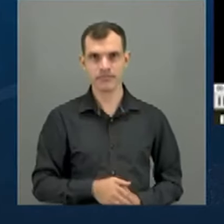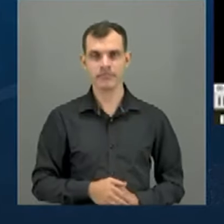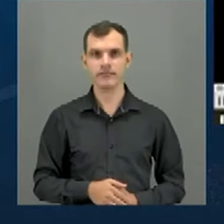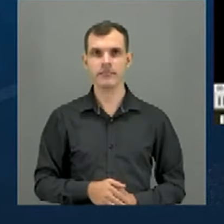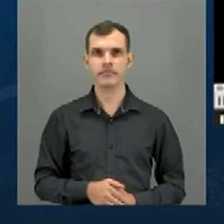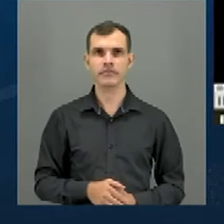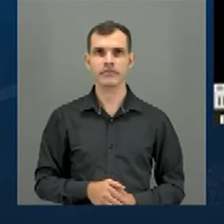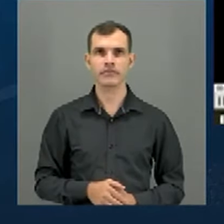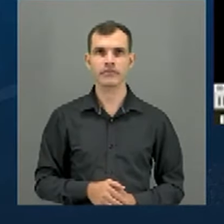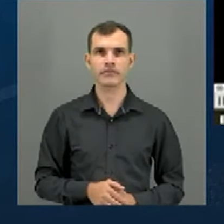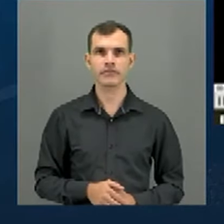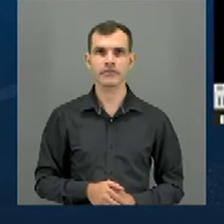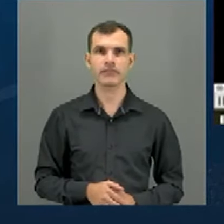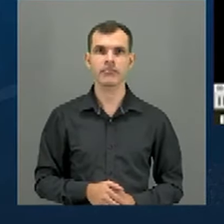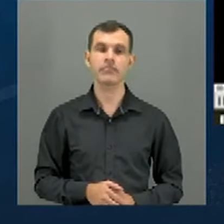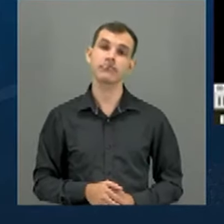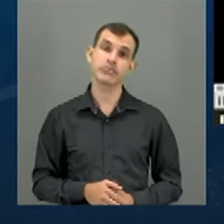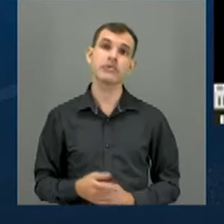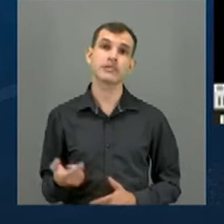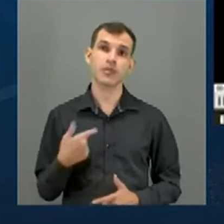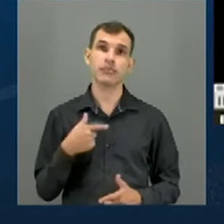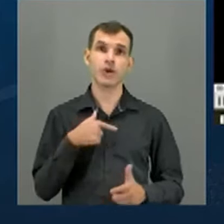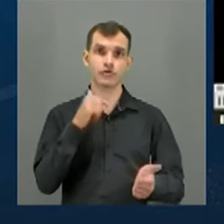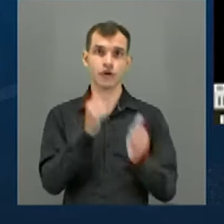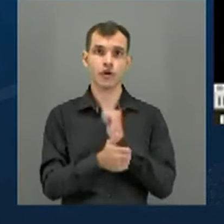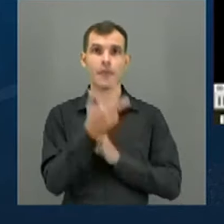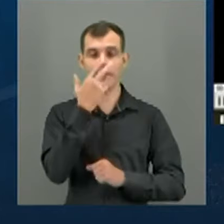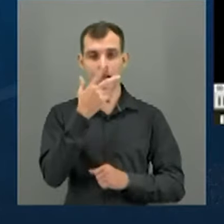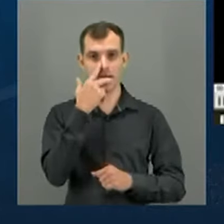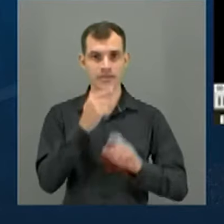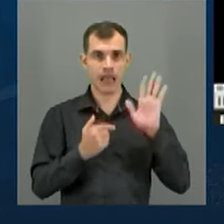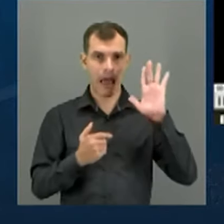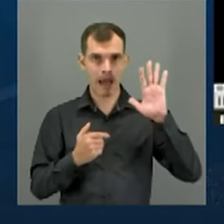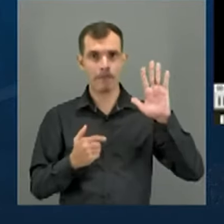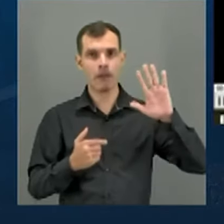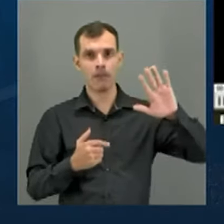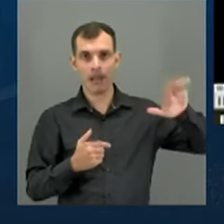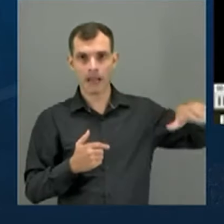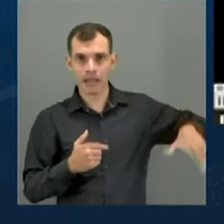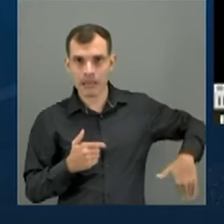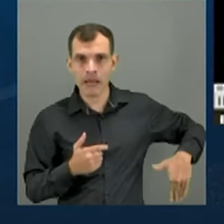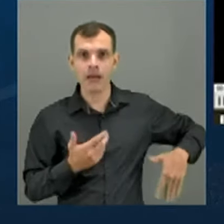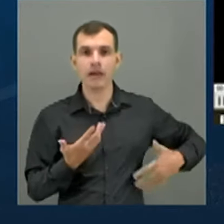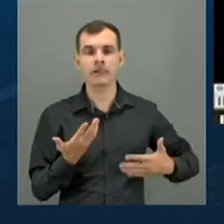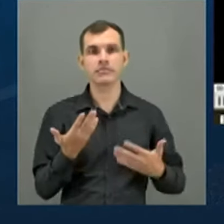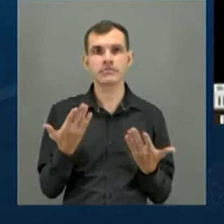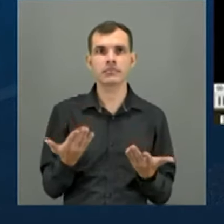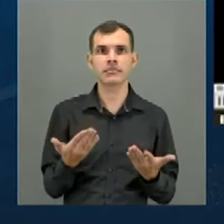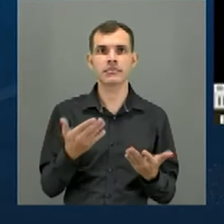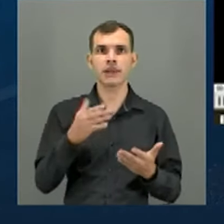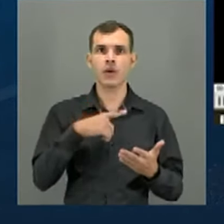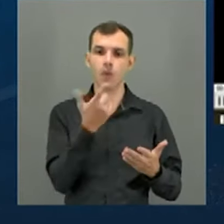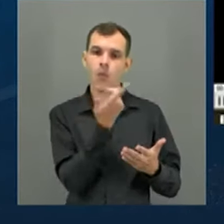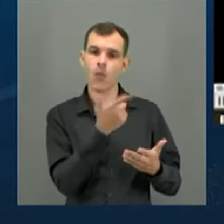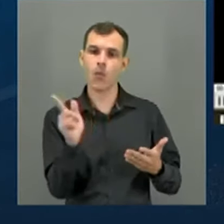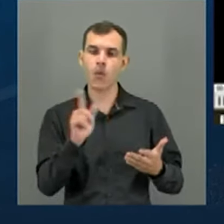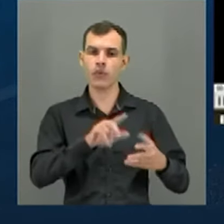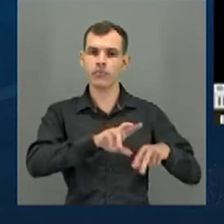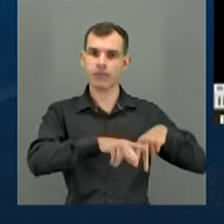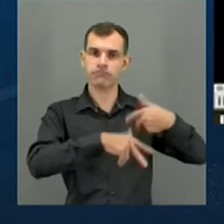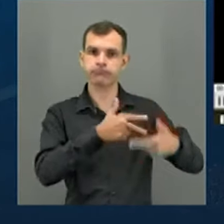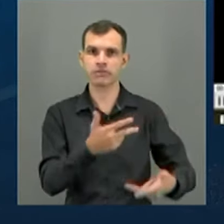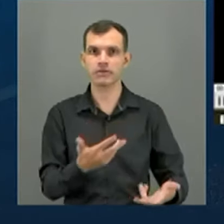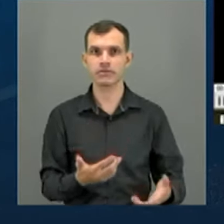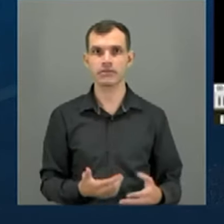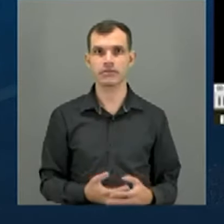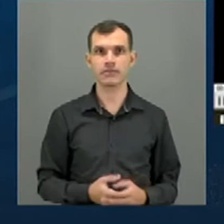Um jogador parece que botou a mão para trás e teria derrubado o jogador. Agora olha, preciso... olha